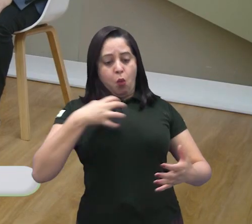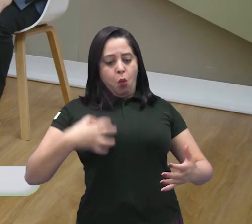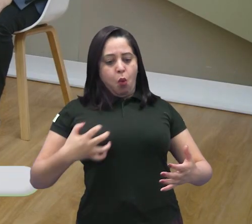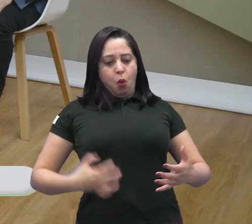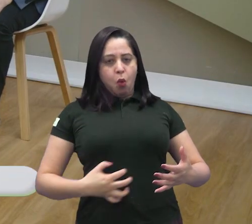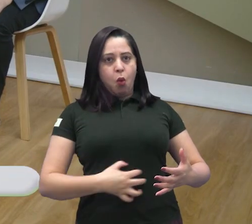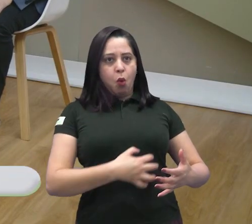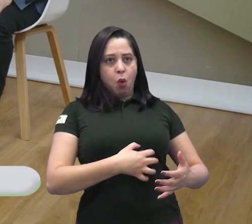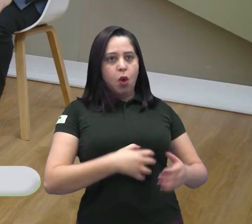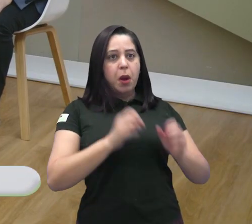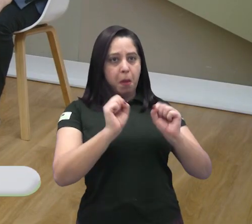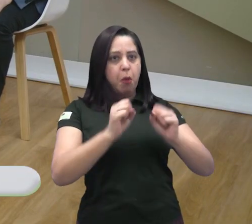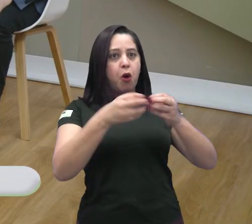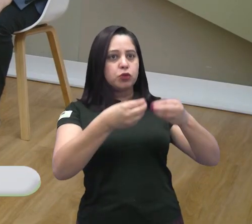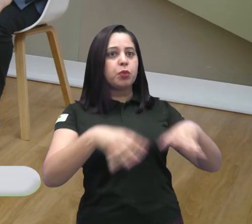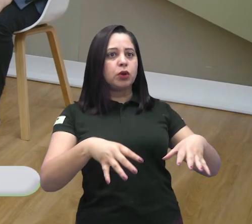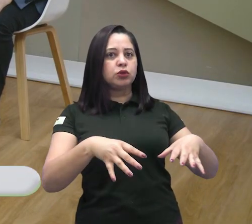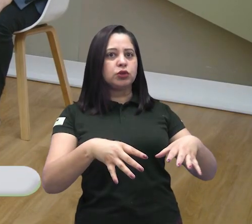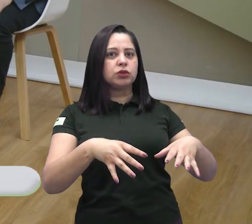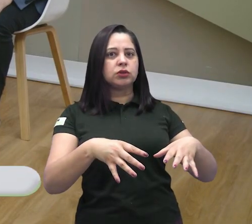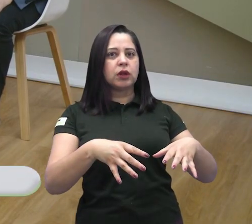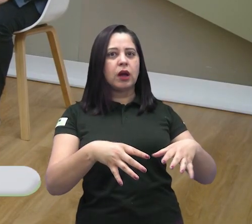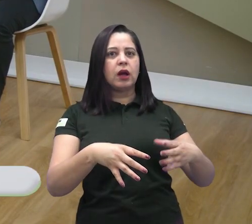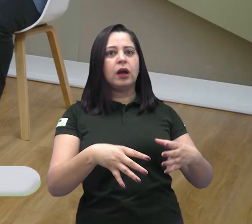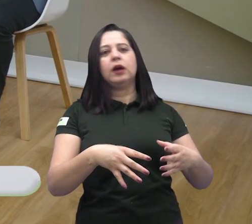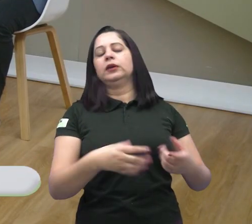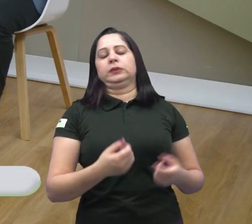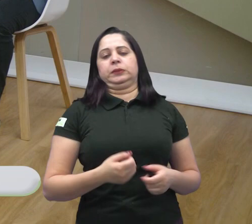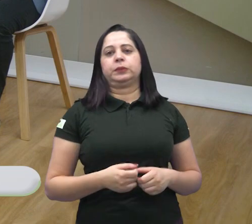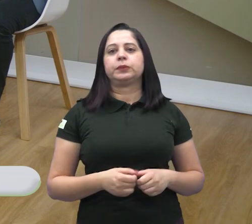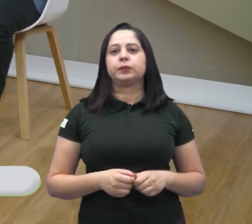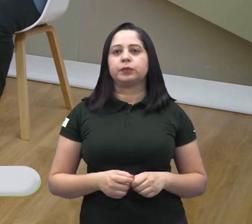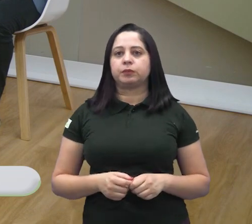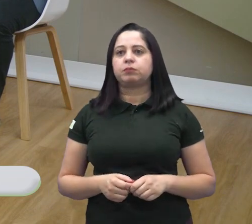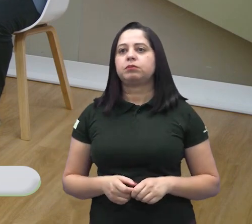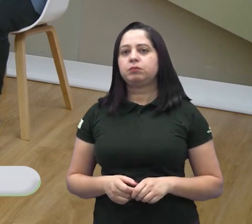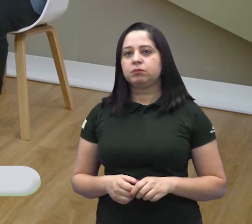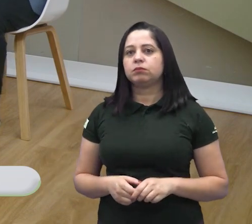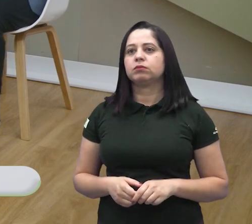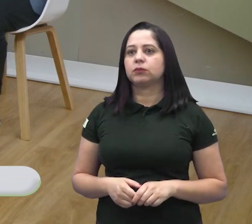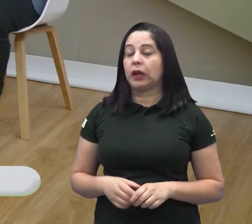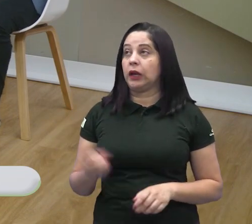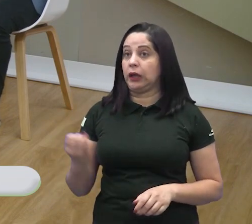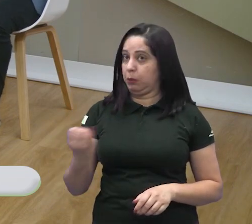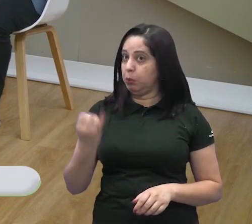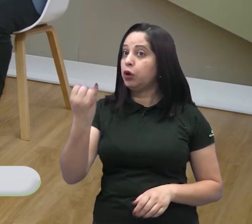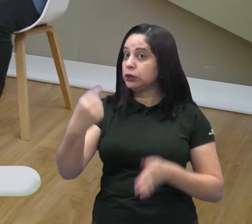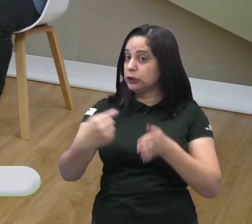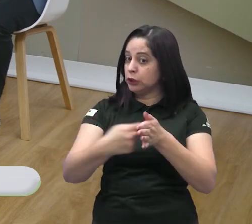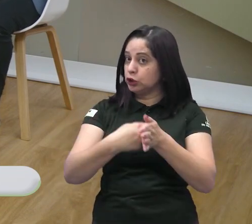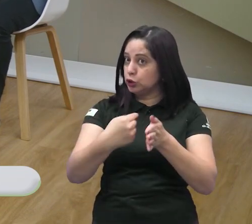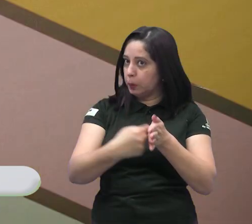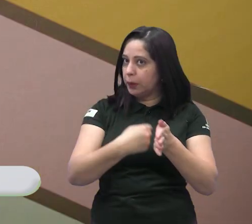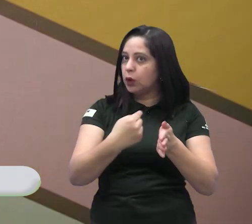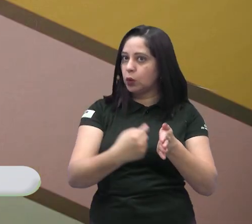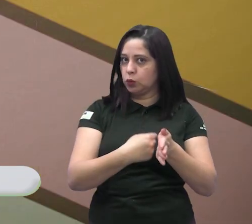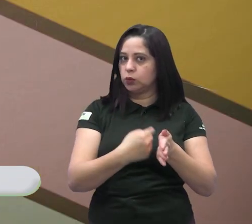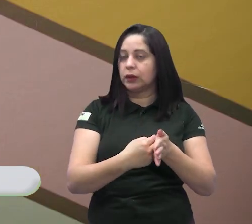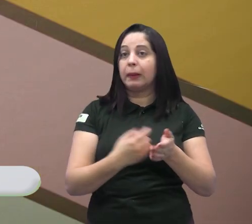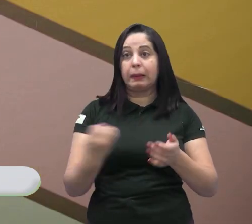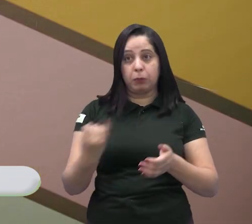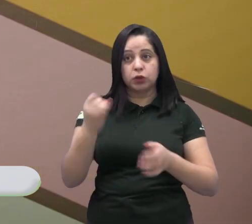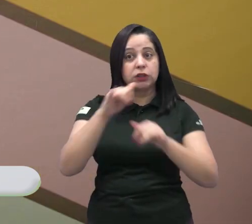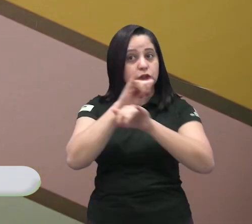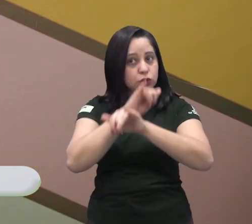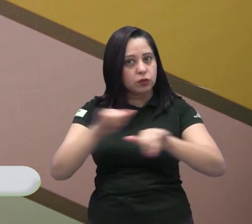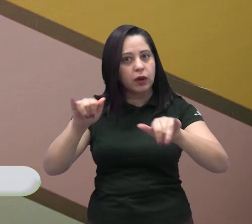pelas doenças causadas pela boca? As outras partes do nosso organismo? Sim, Gi, isso é fundamental que a gente informe as pessoas, porque